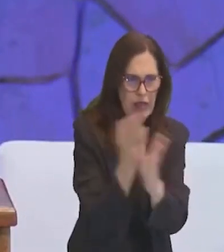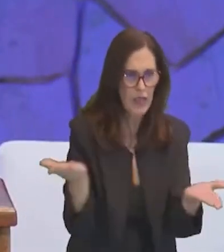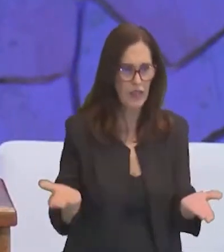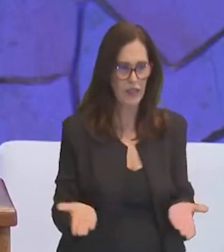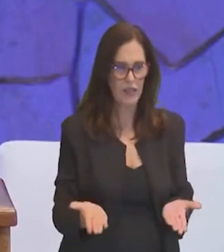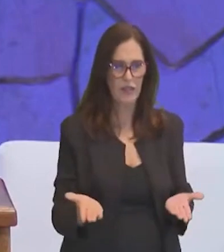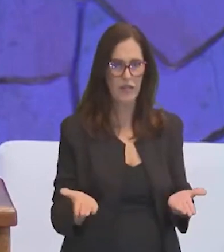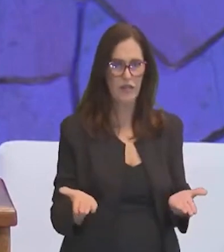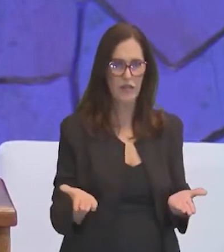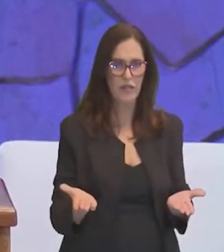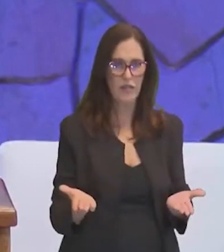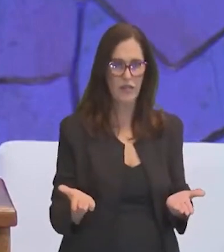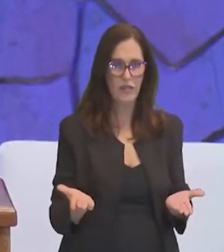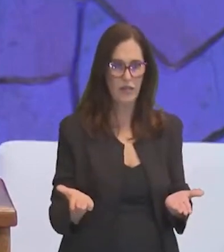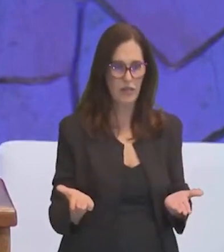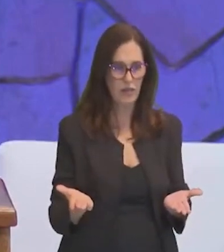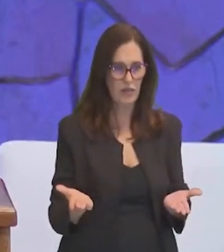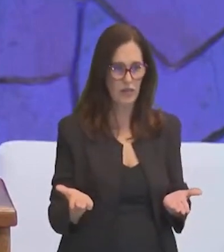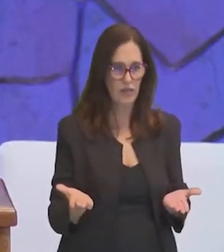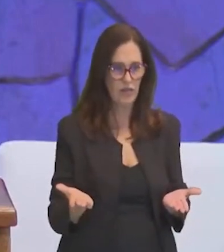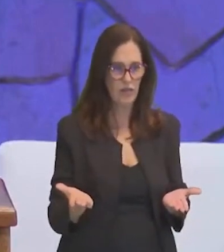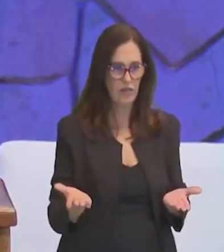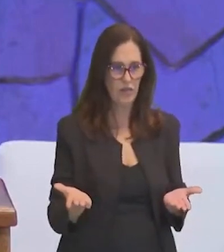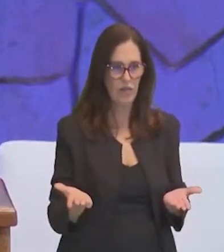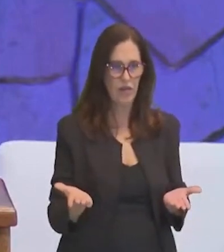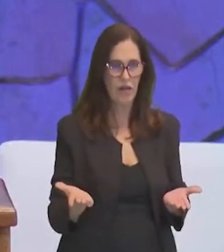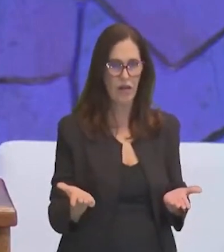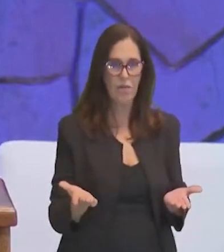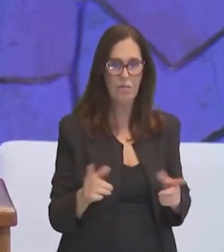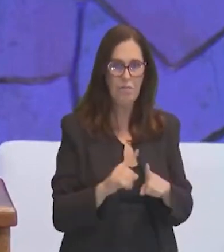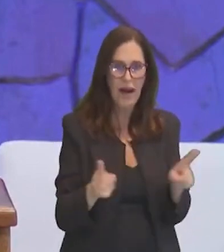açoitados e afogados no mar,